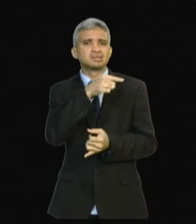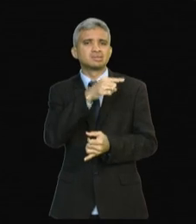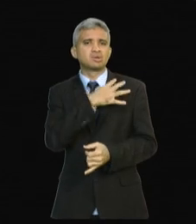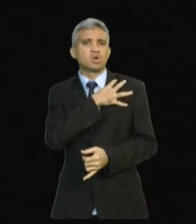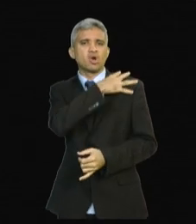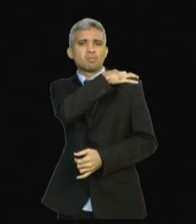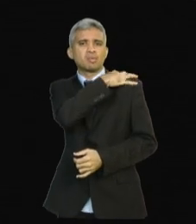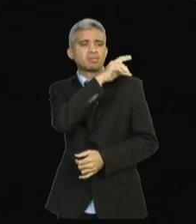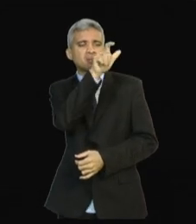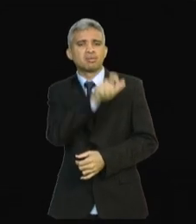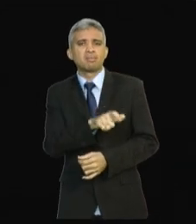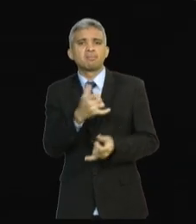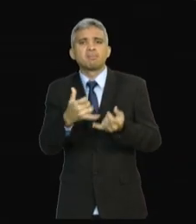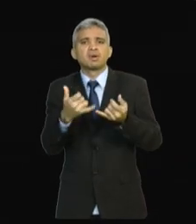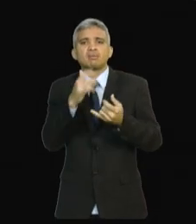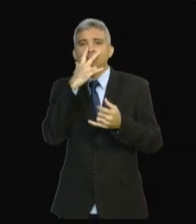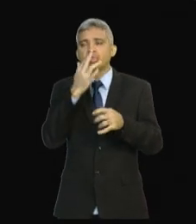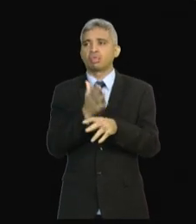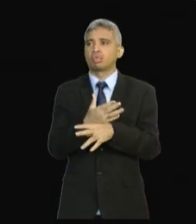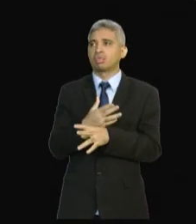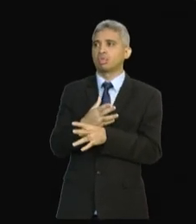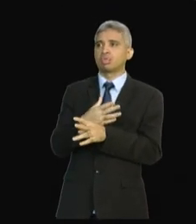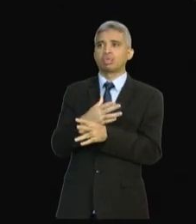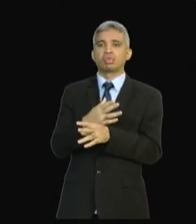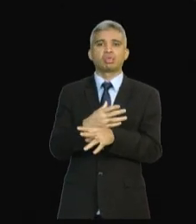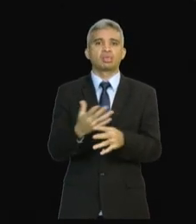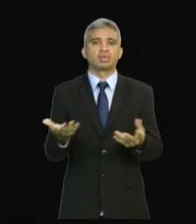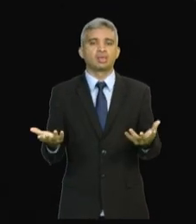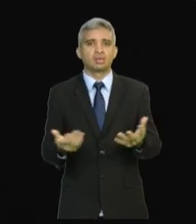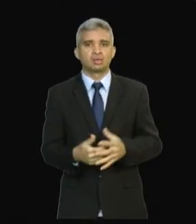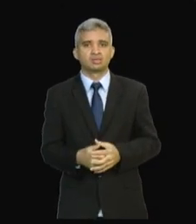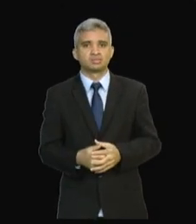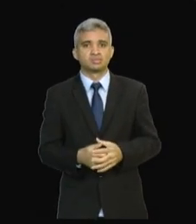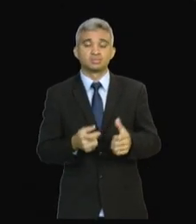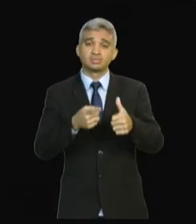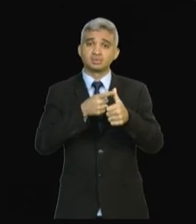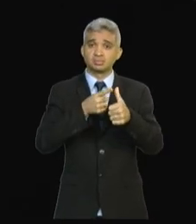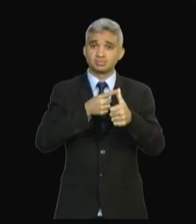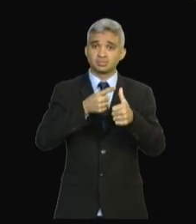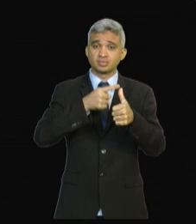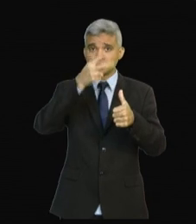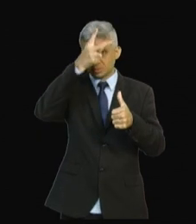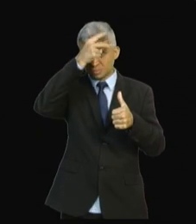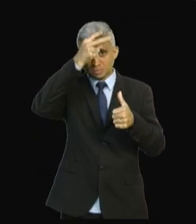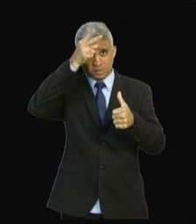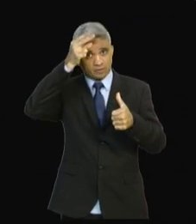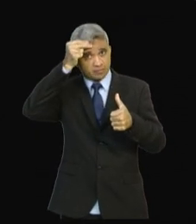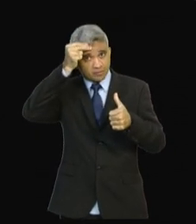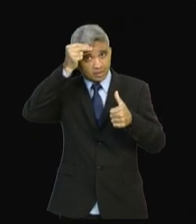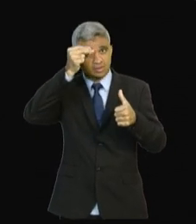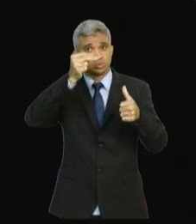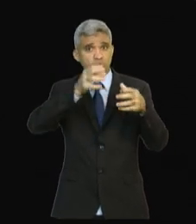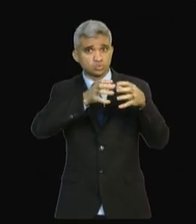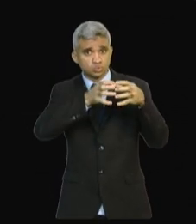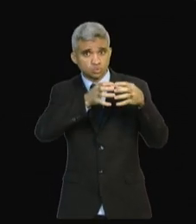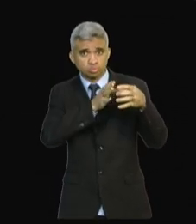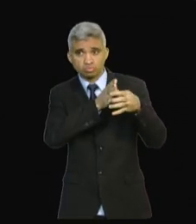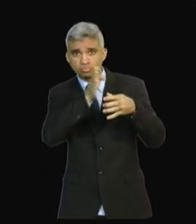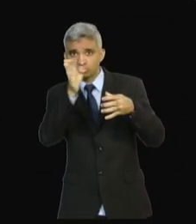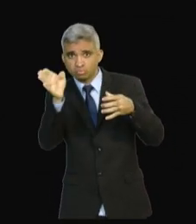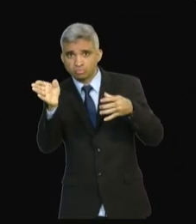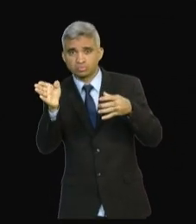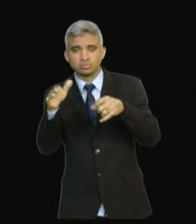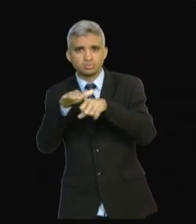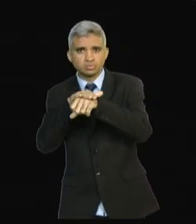região comprovam isso. A primeira foi a dos prefeitos, que foram tratar diretamente um assunto muito simples, porque